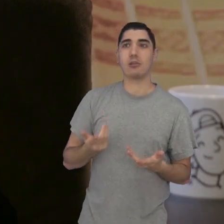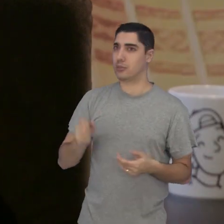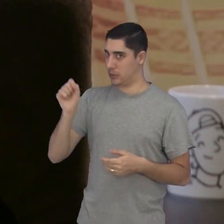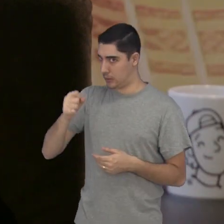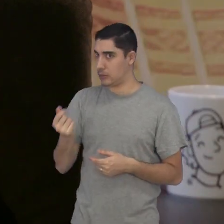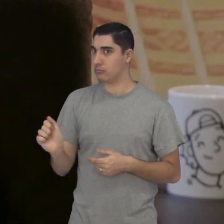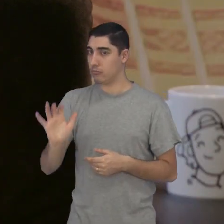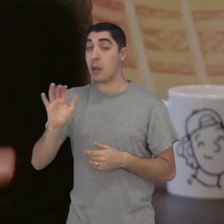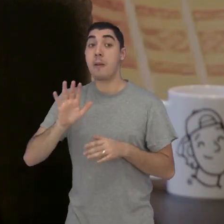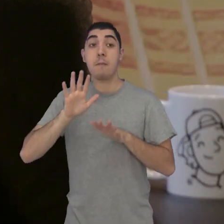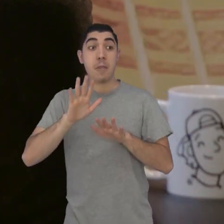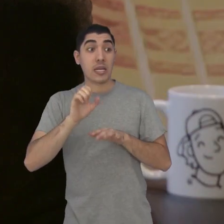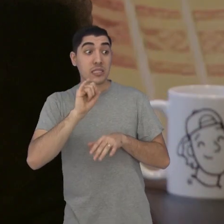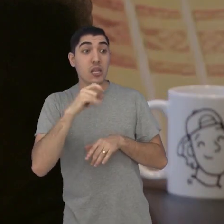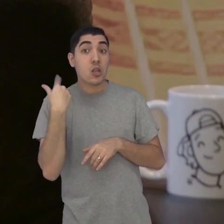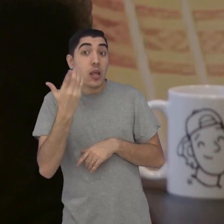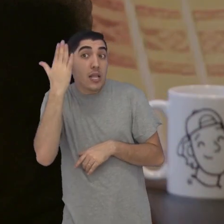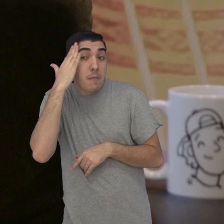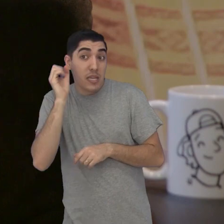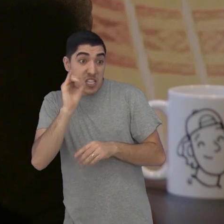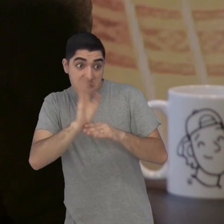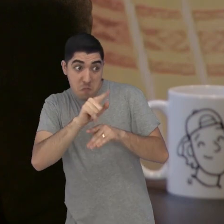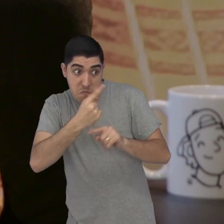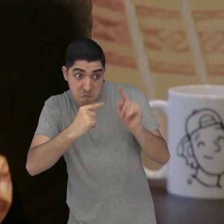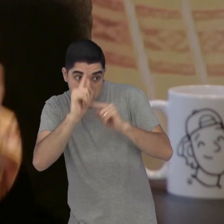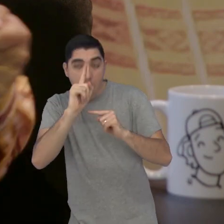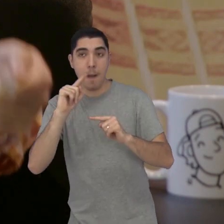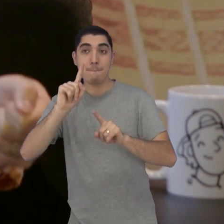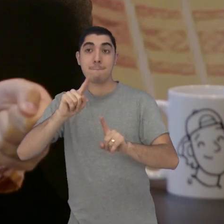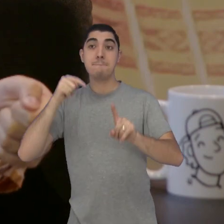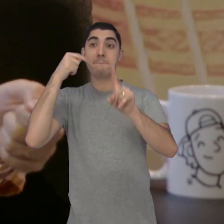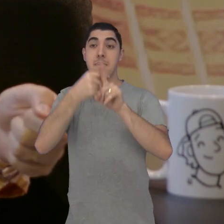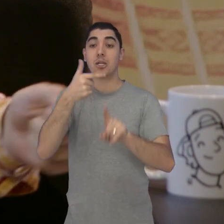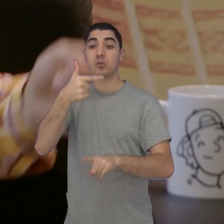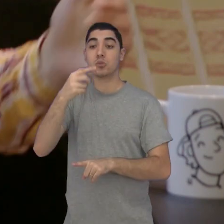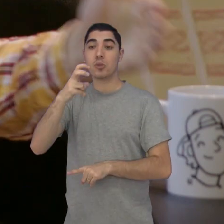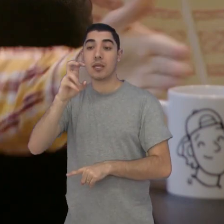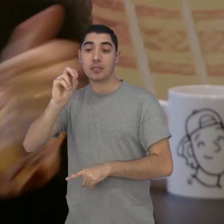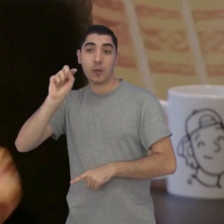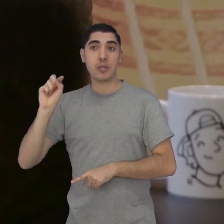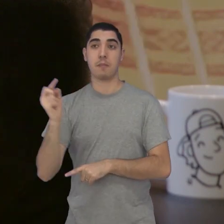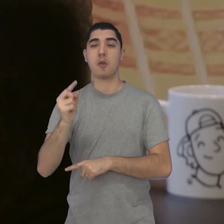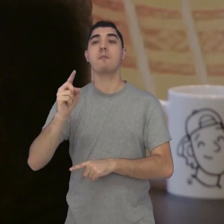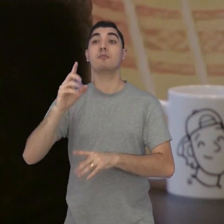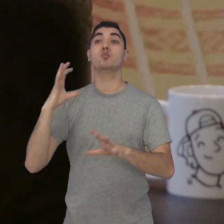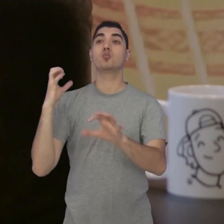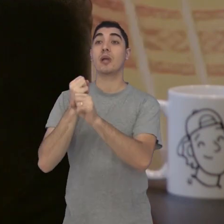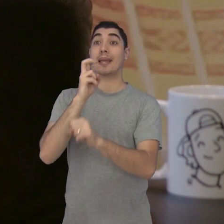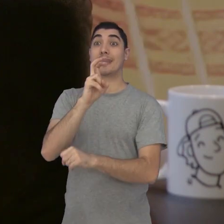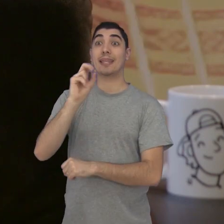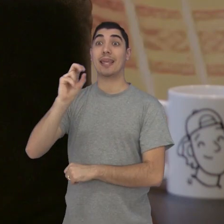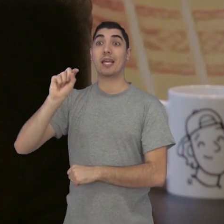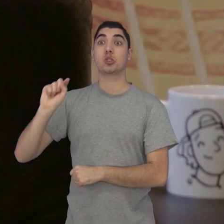do seu talento e o retorno que você vai dar. E eu estou colocando mais 250, então vai ser $500 mil.